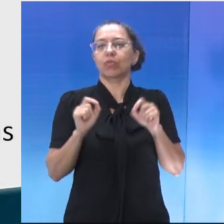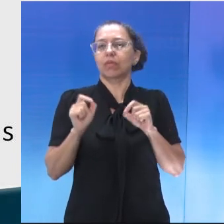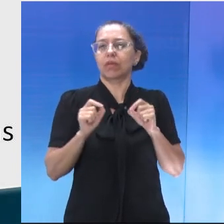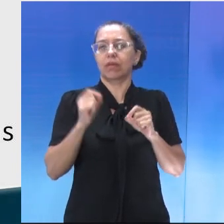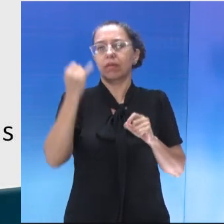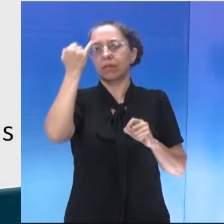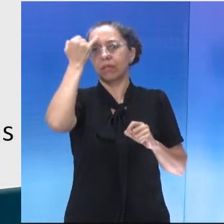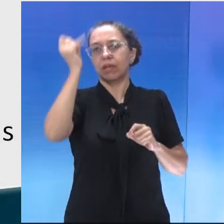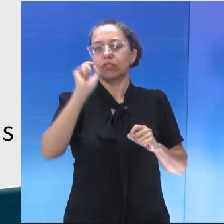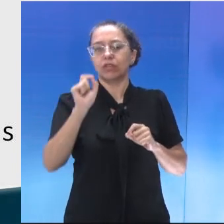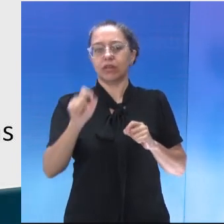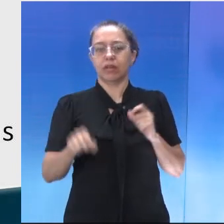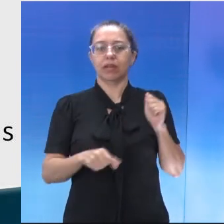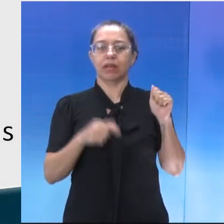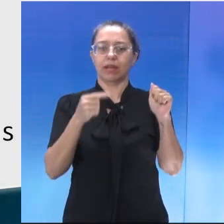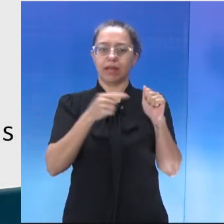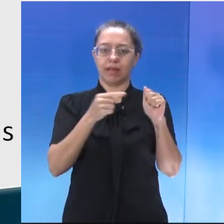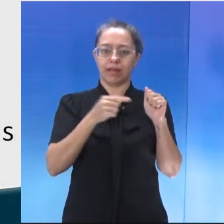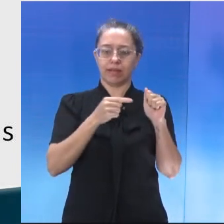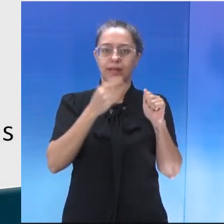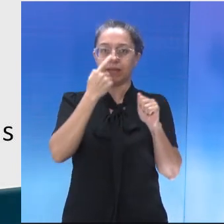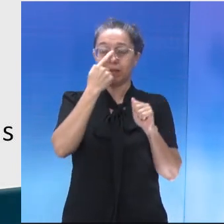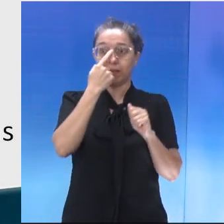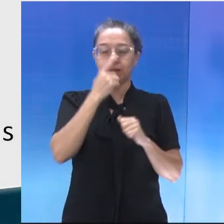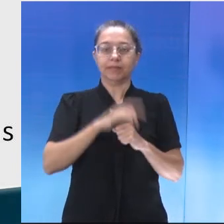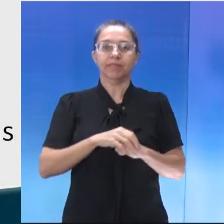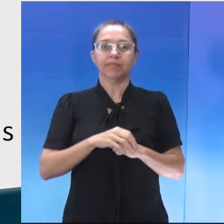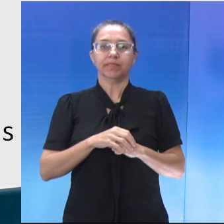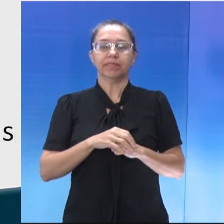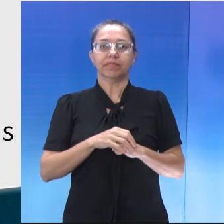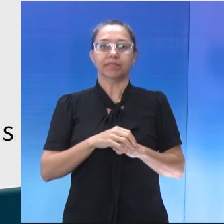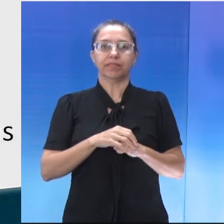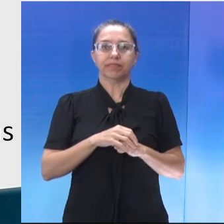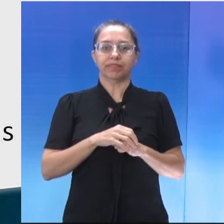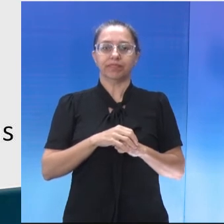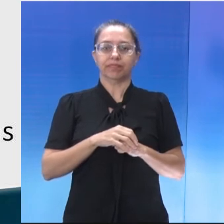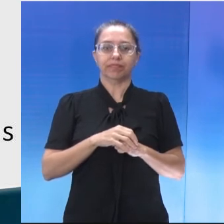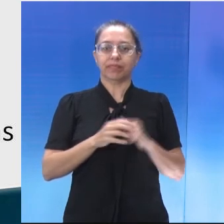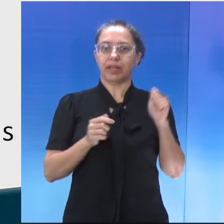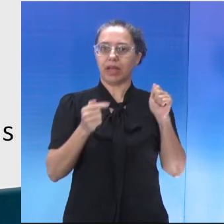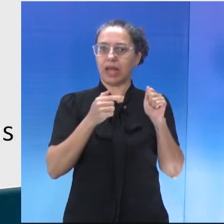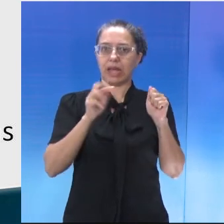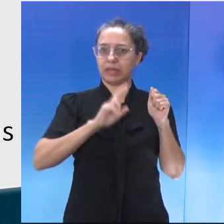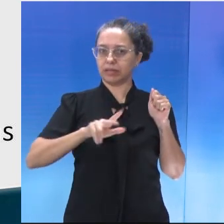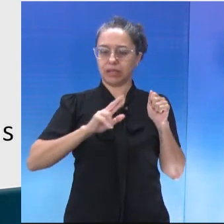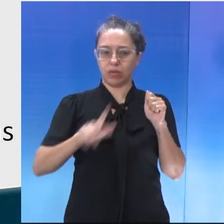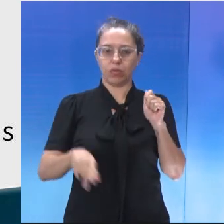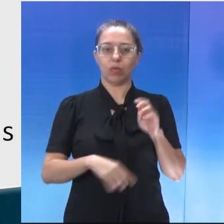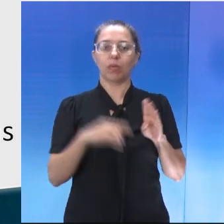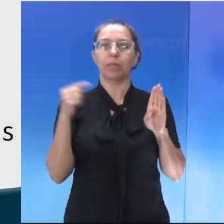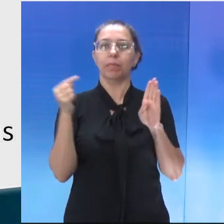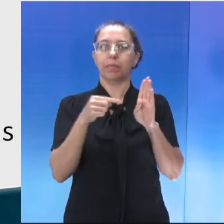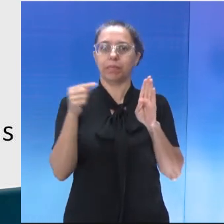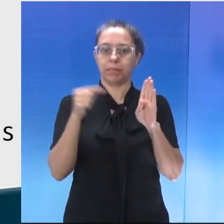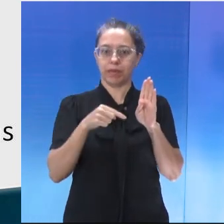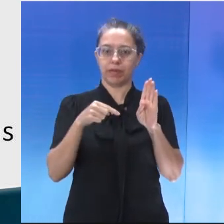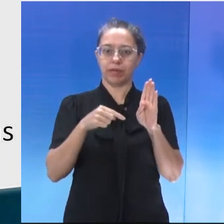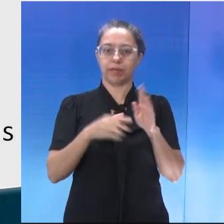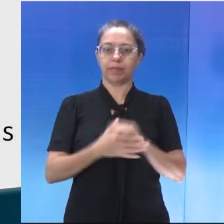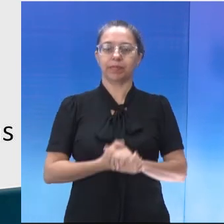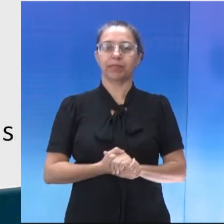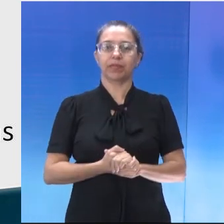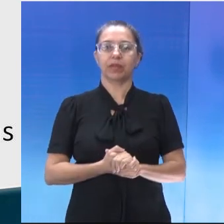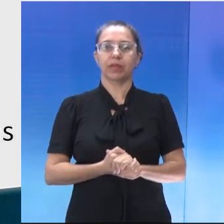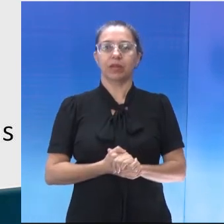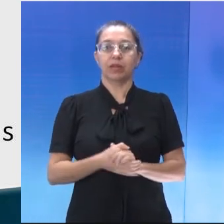de, letra A, primazia de saberes locais? Não. Ausência da ação